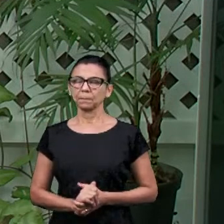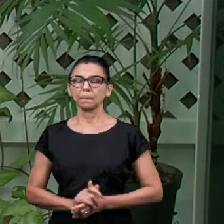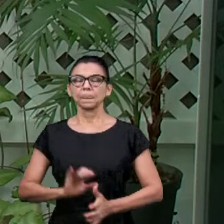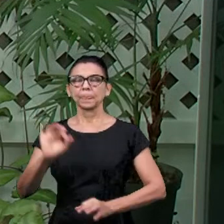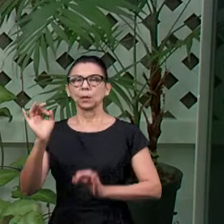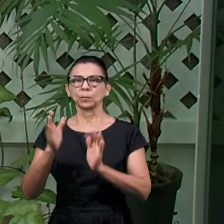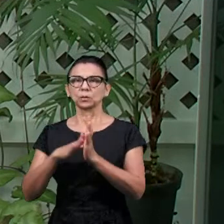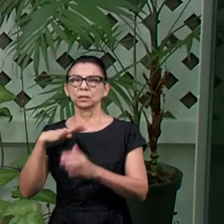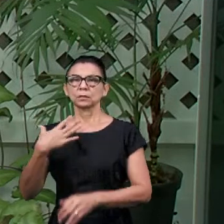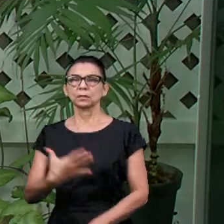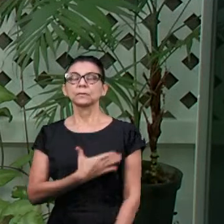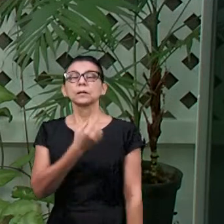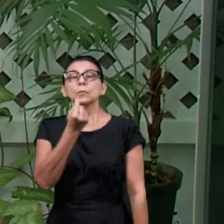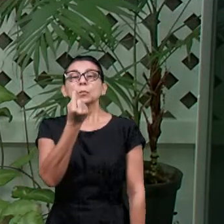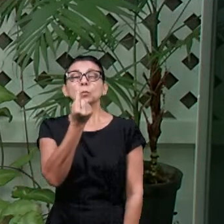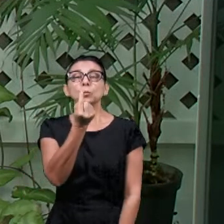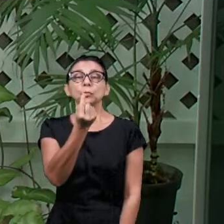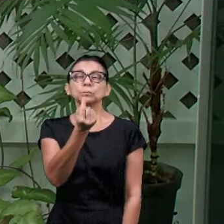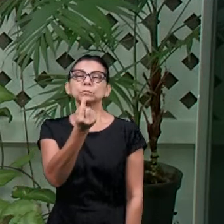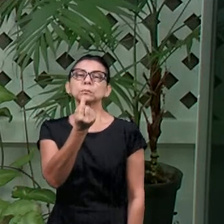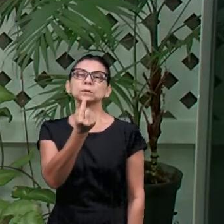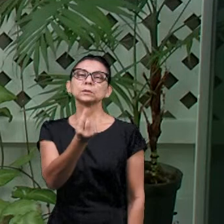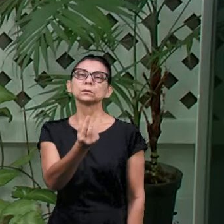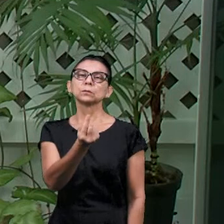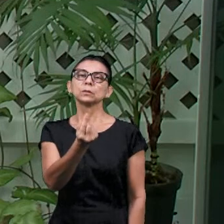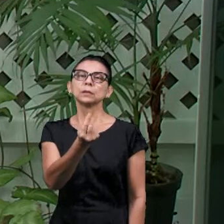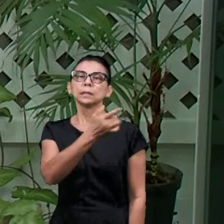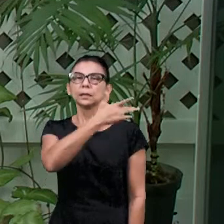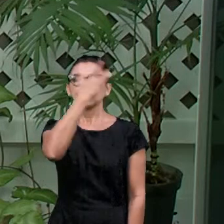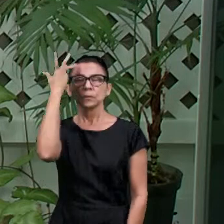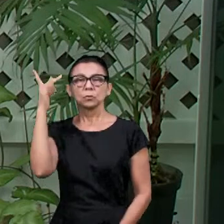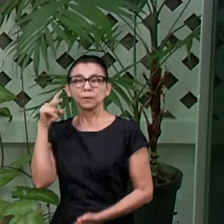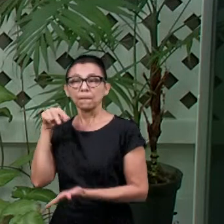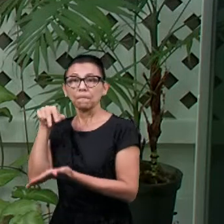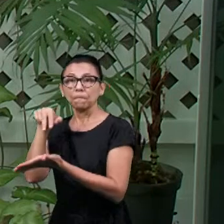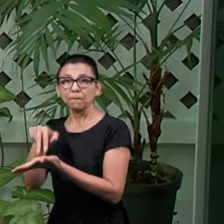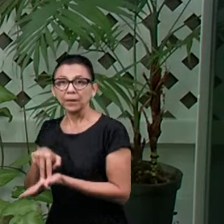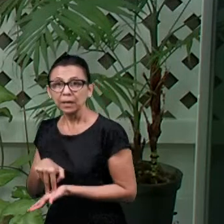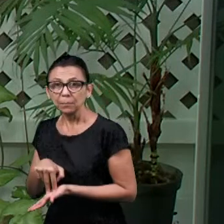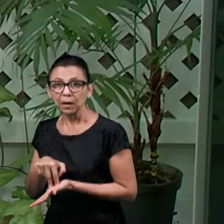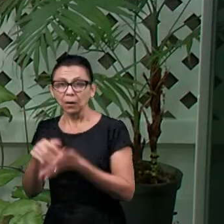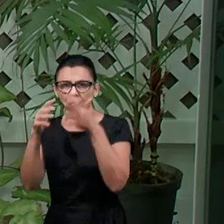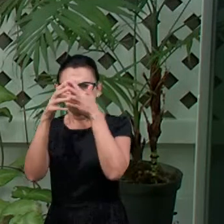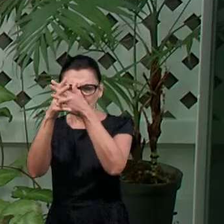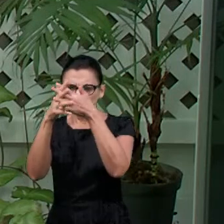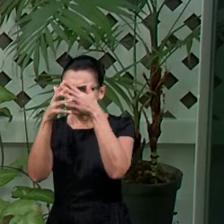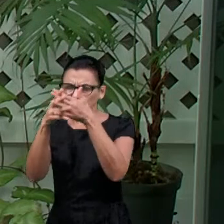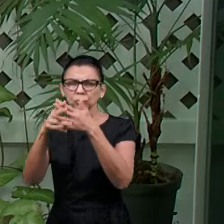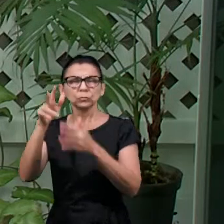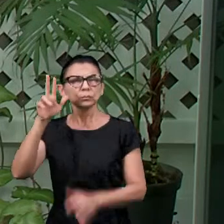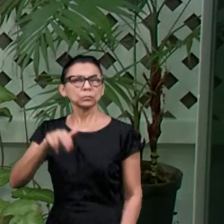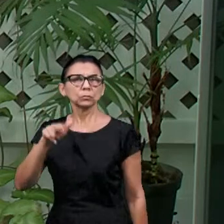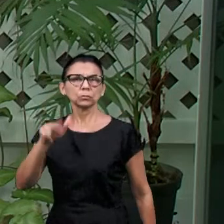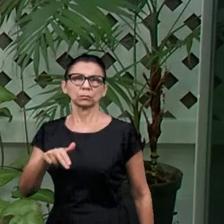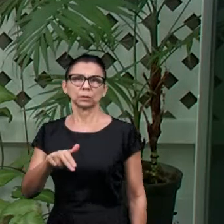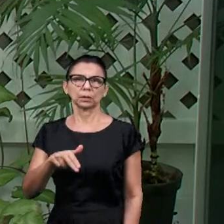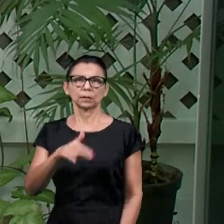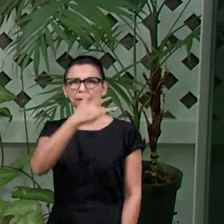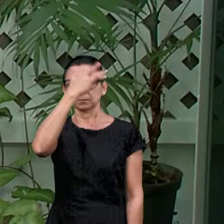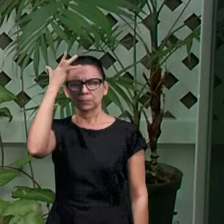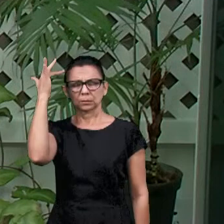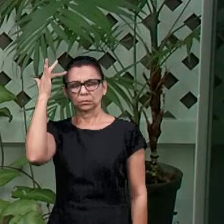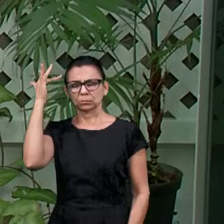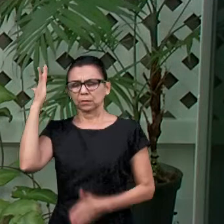único. E o homem que permanece nele, ele não vai ser abalado. Nunca, nunca. O homem que permanece e é